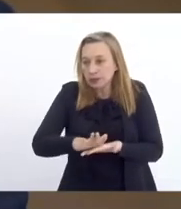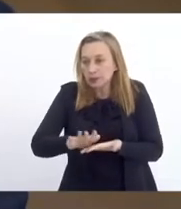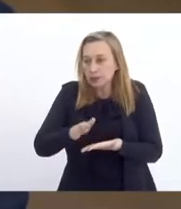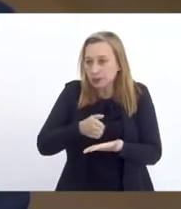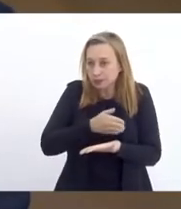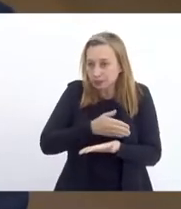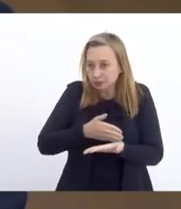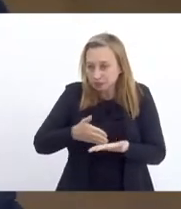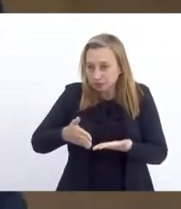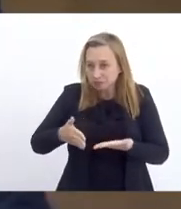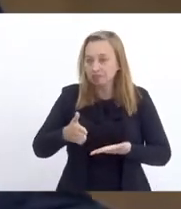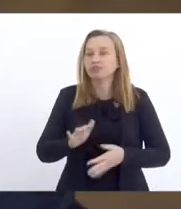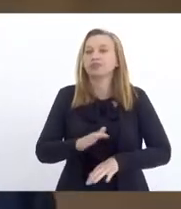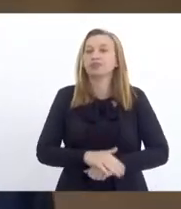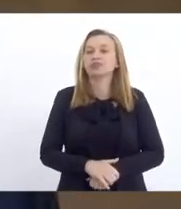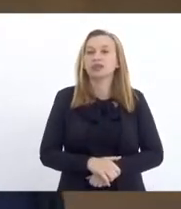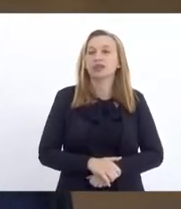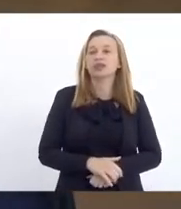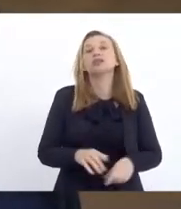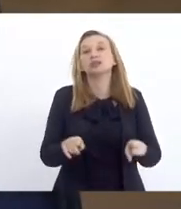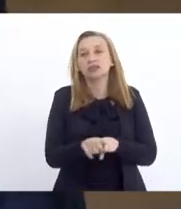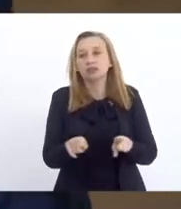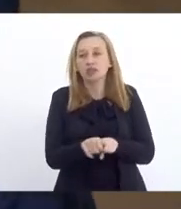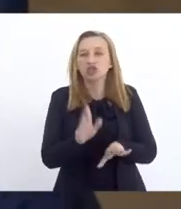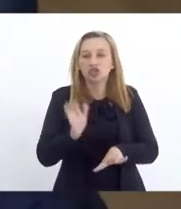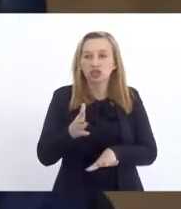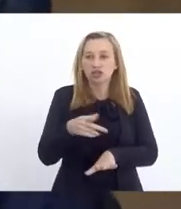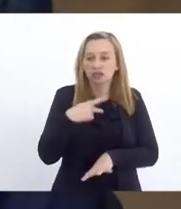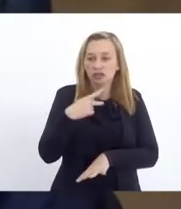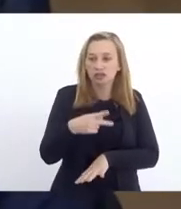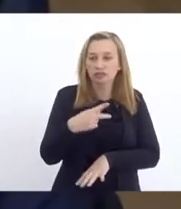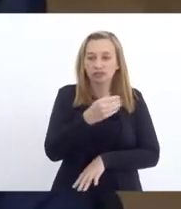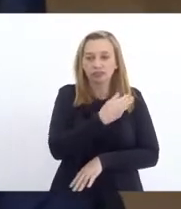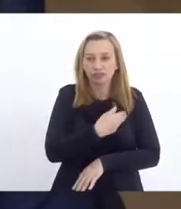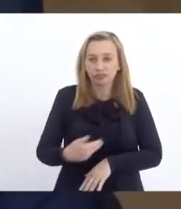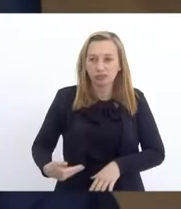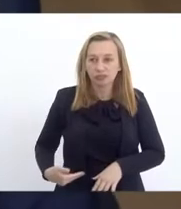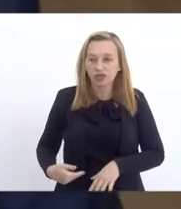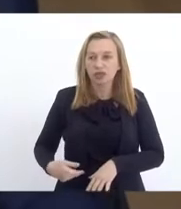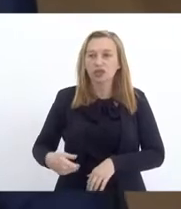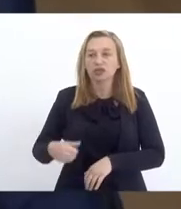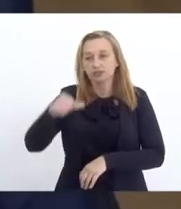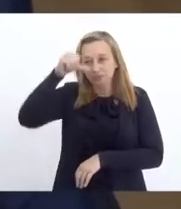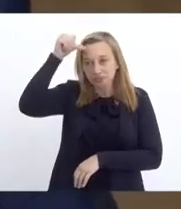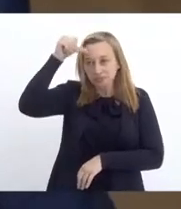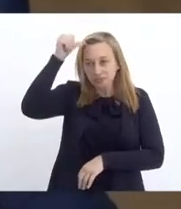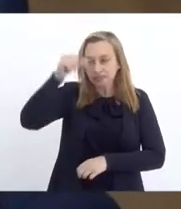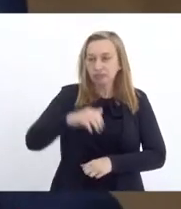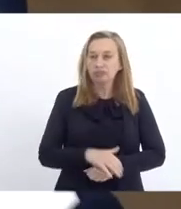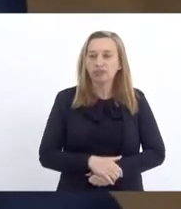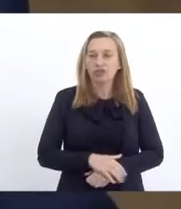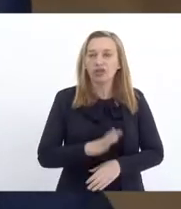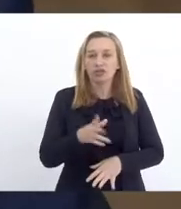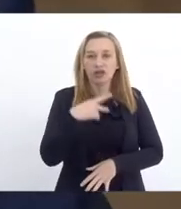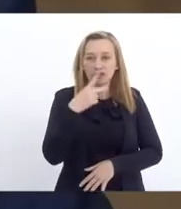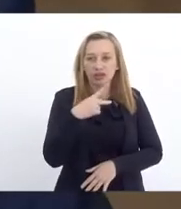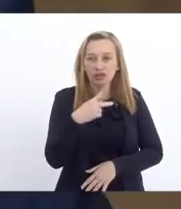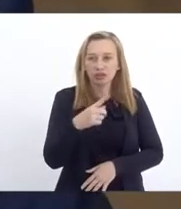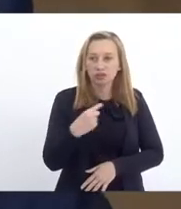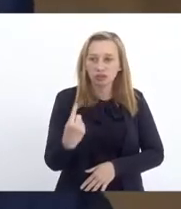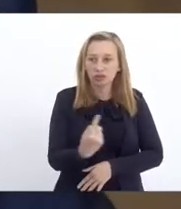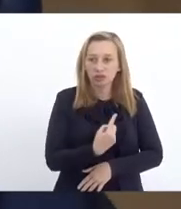já estou anotando para levar junto ao governador Cláudio Castro. Eu vou passar a palavra para o nosso